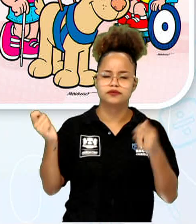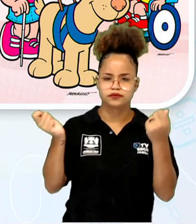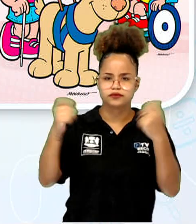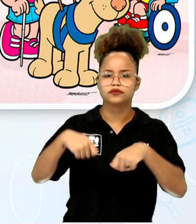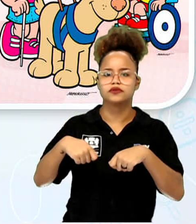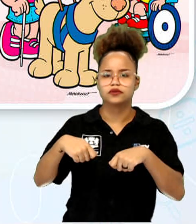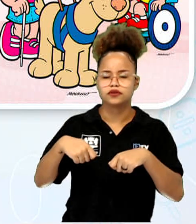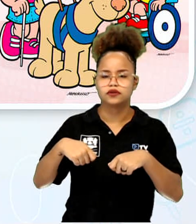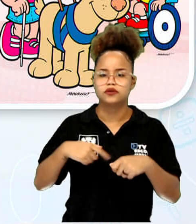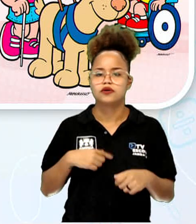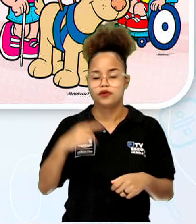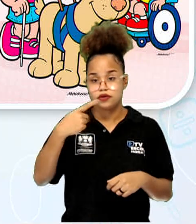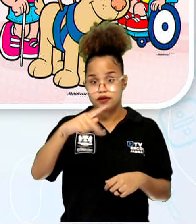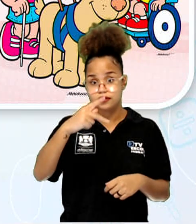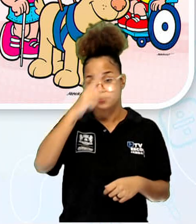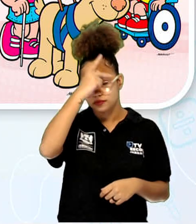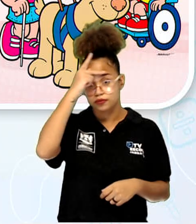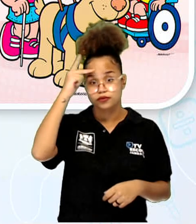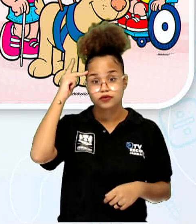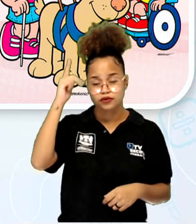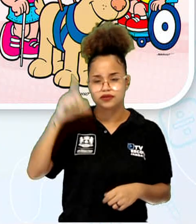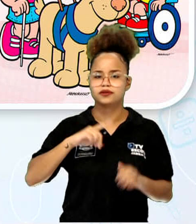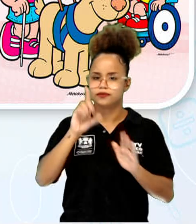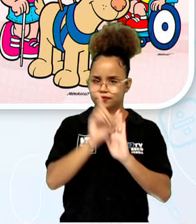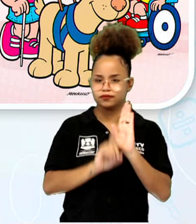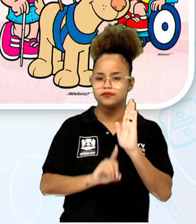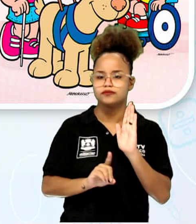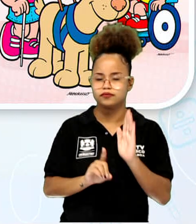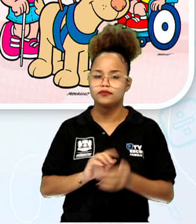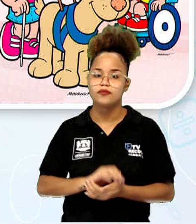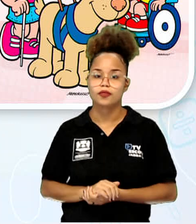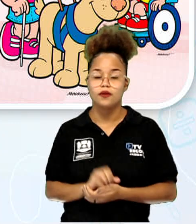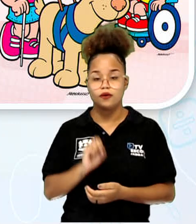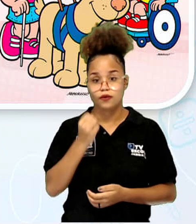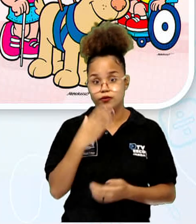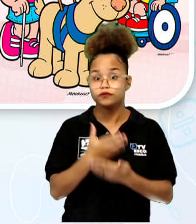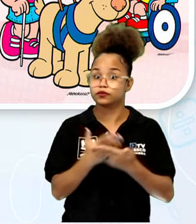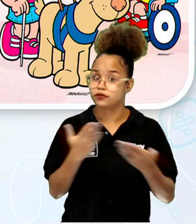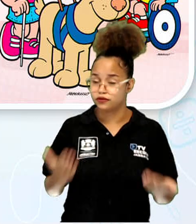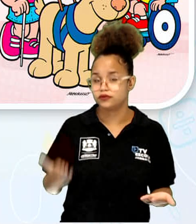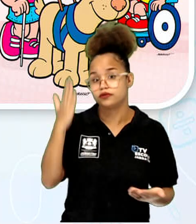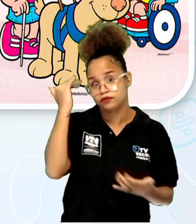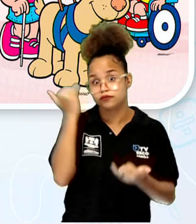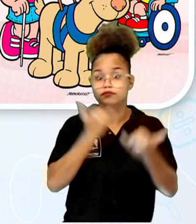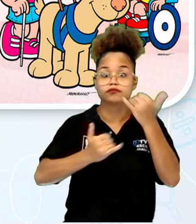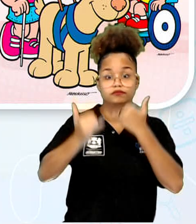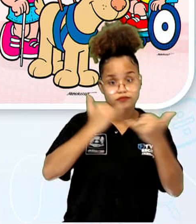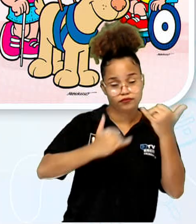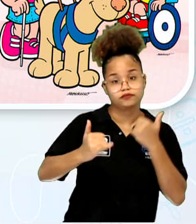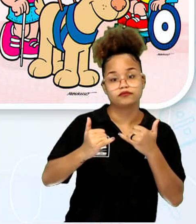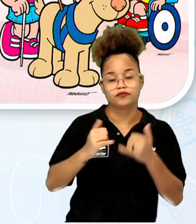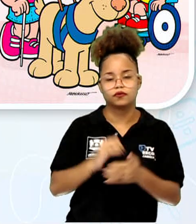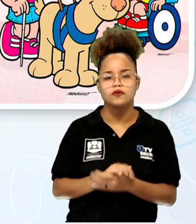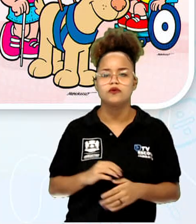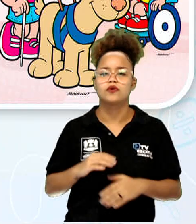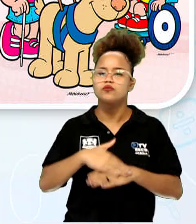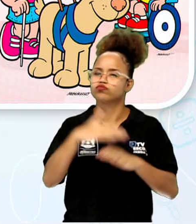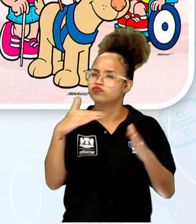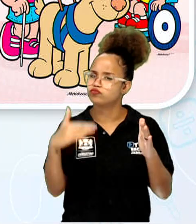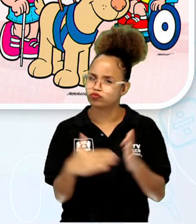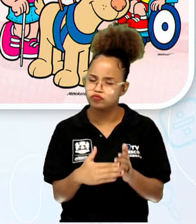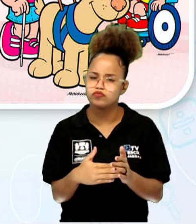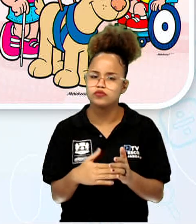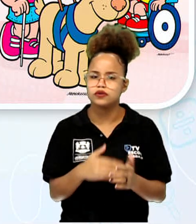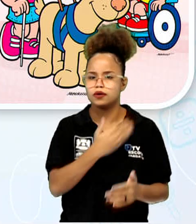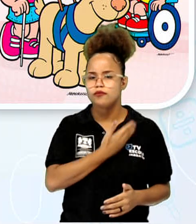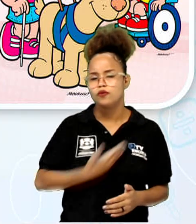vagas para essas pessoas com deficiência. É bom que vocês saibam dessa informação. Tá? Todo órgão, seja ele